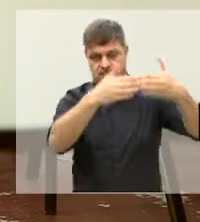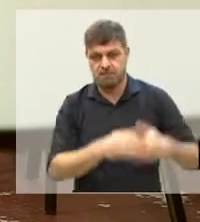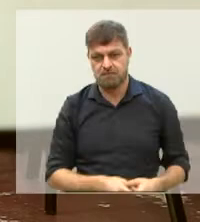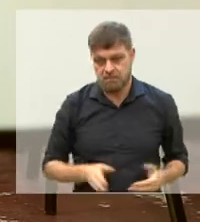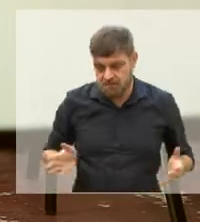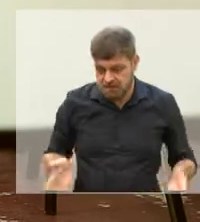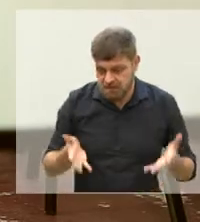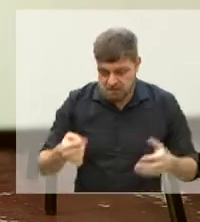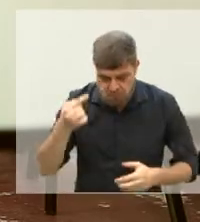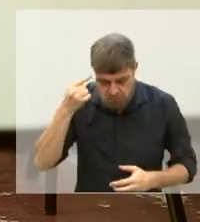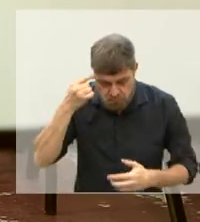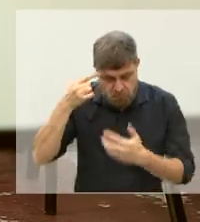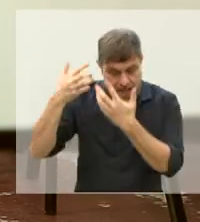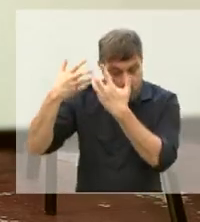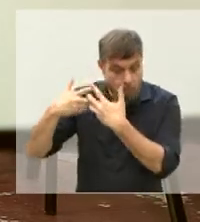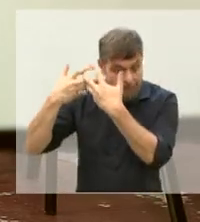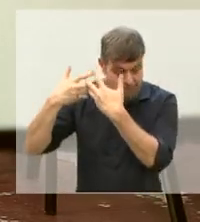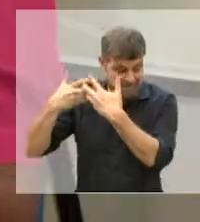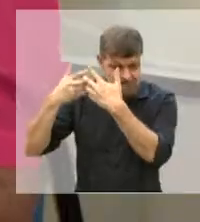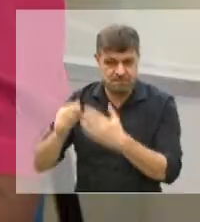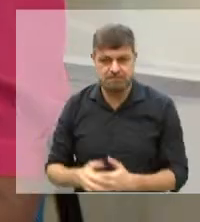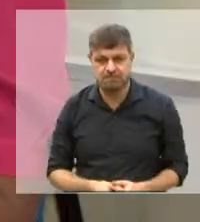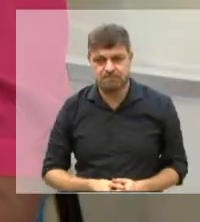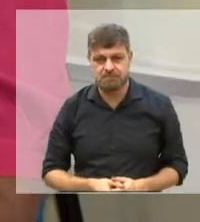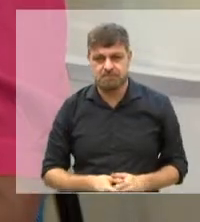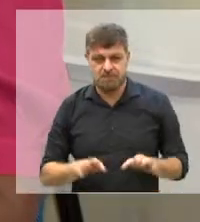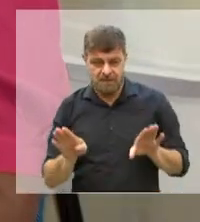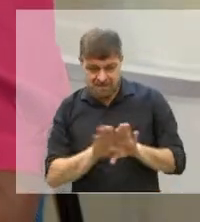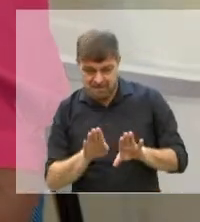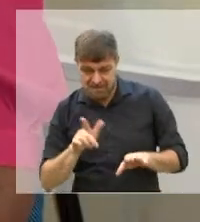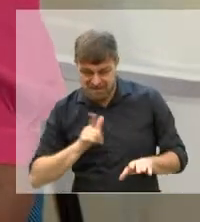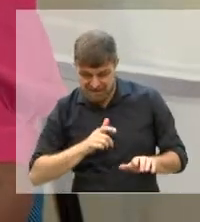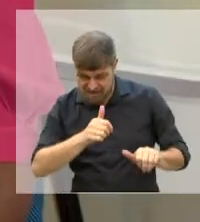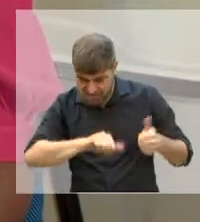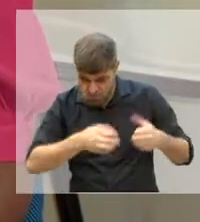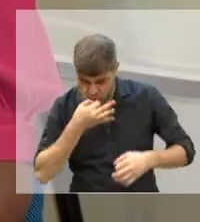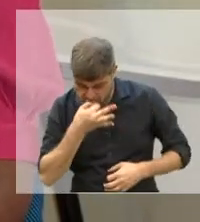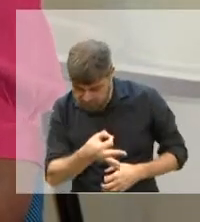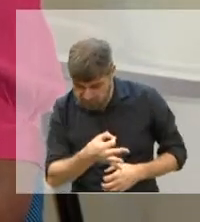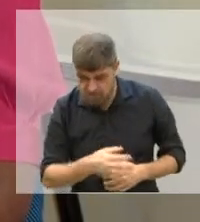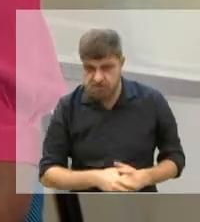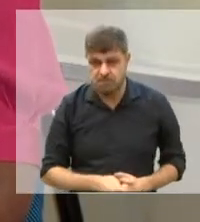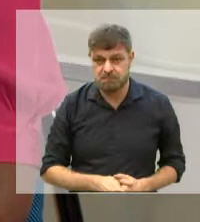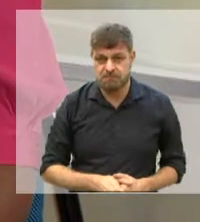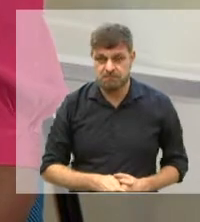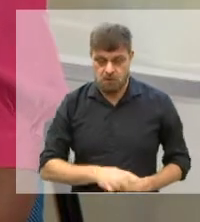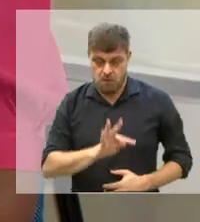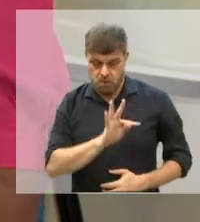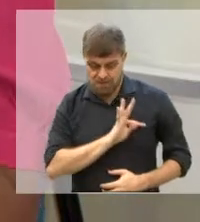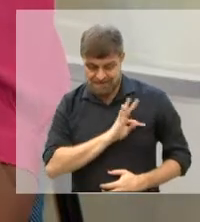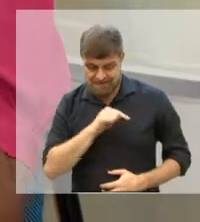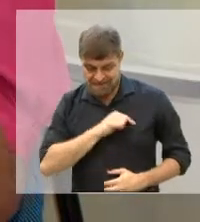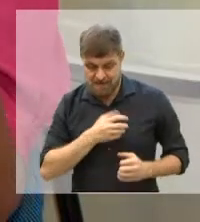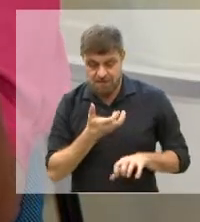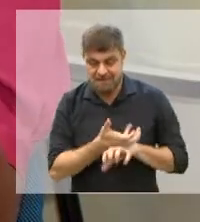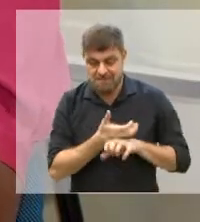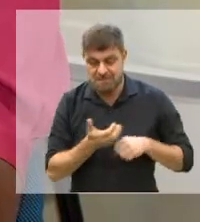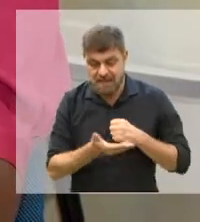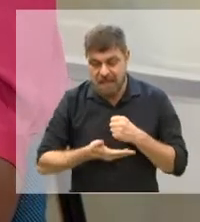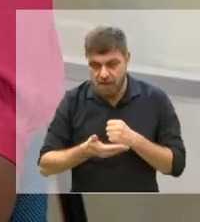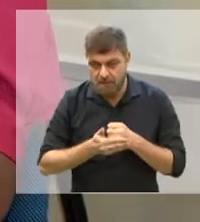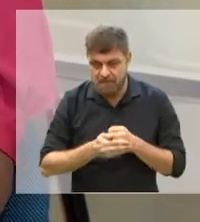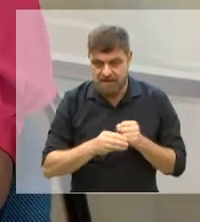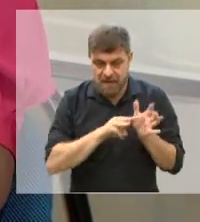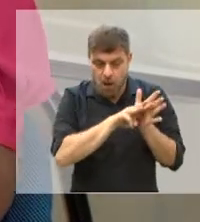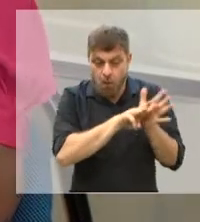o pensar. O pensar. Mas você também tem essa avaliação que o técnico é a base e o método que